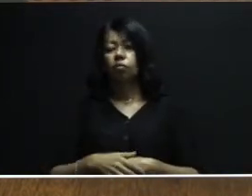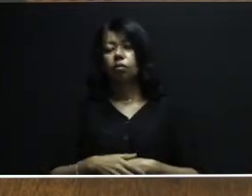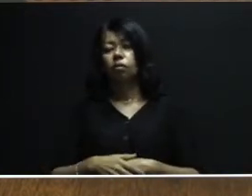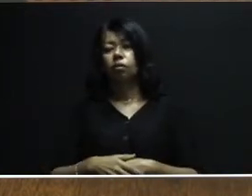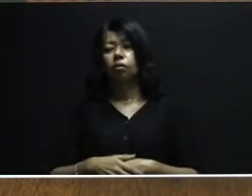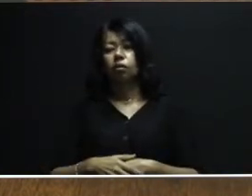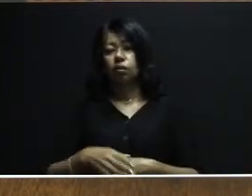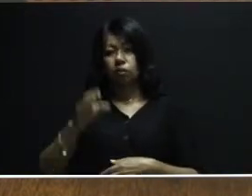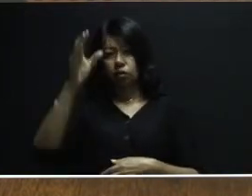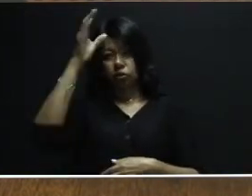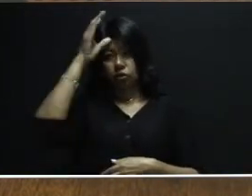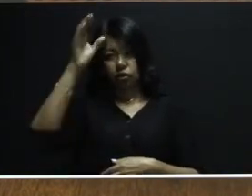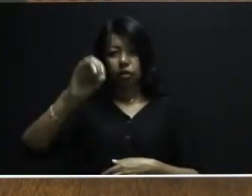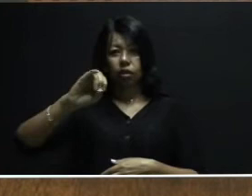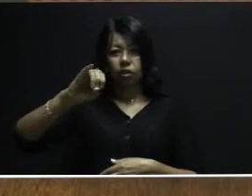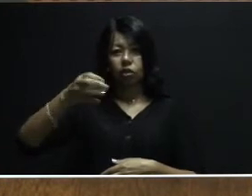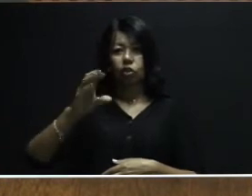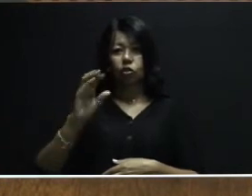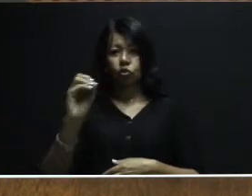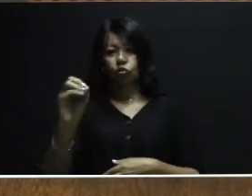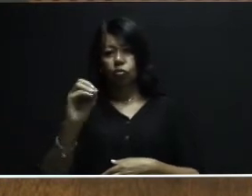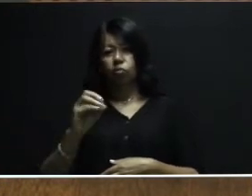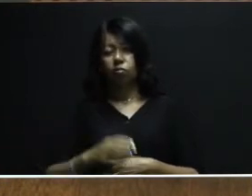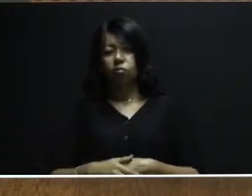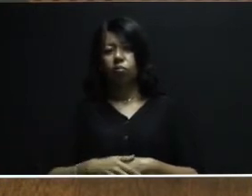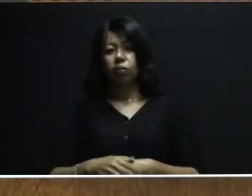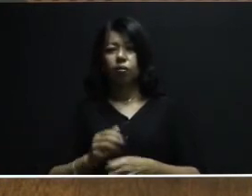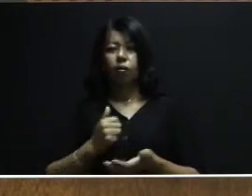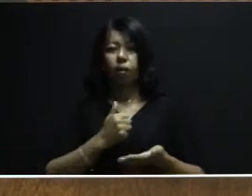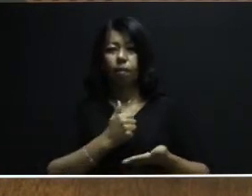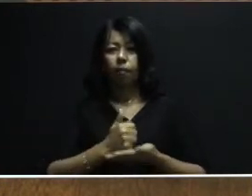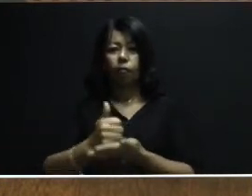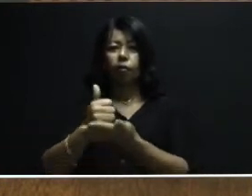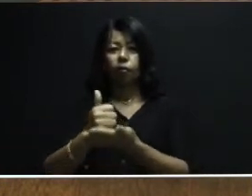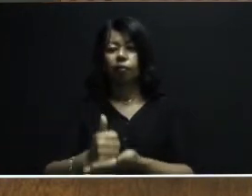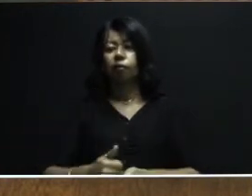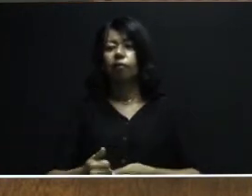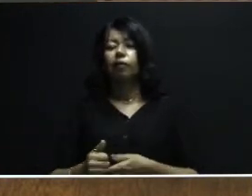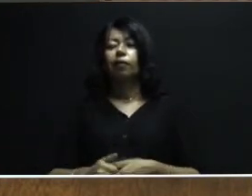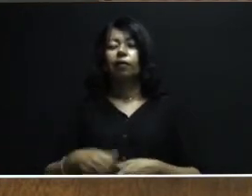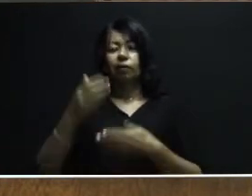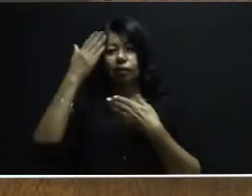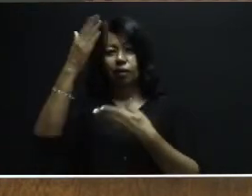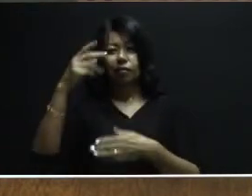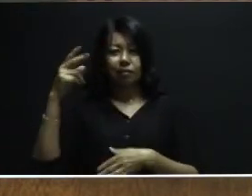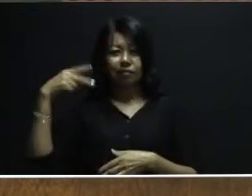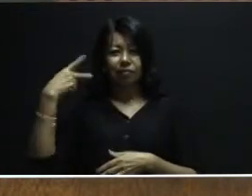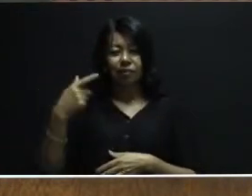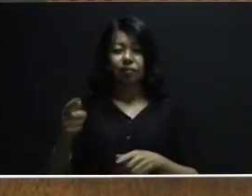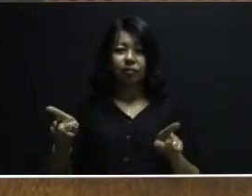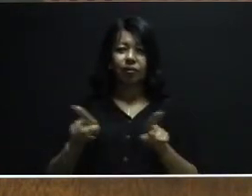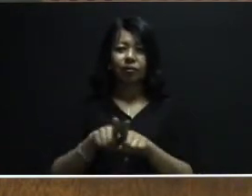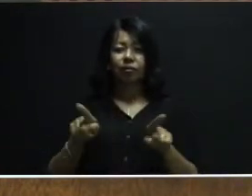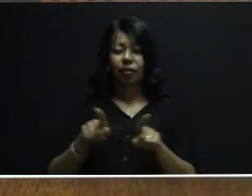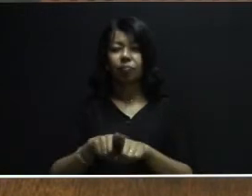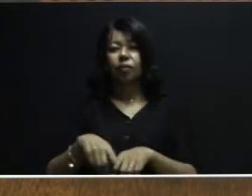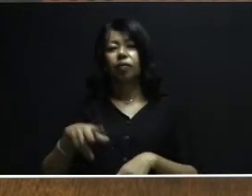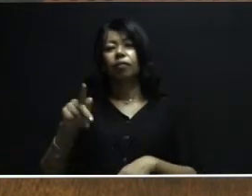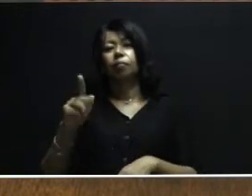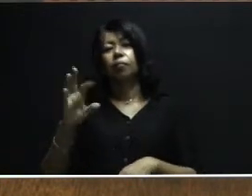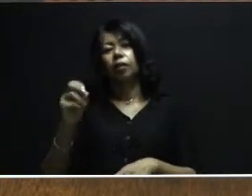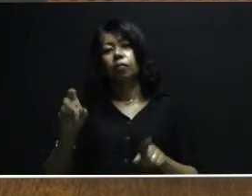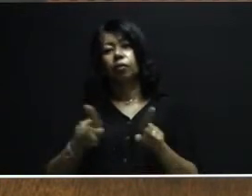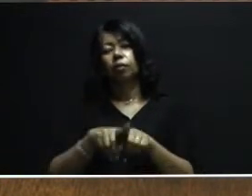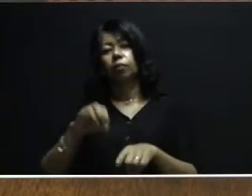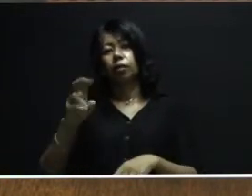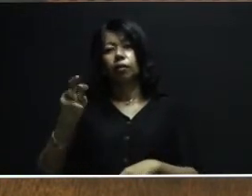apoio neste evento. Agradeço também a presença de todos os vereadores, o vereador Ivan foi citado já, o vereador Wilson Pio, Lalá,